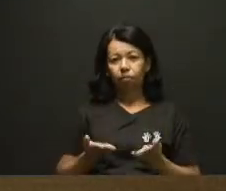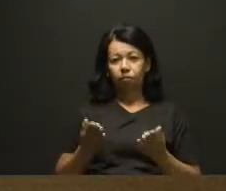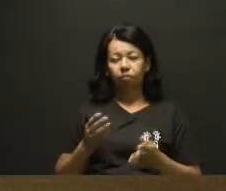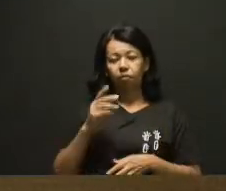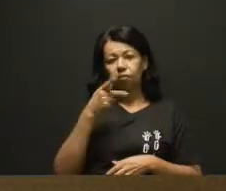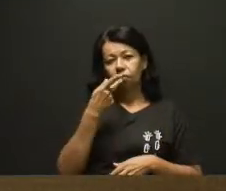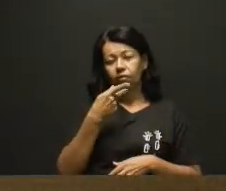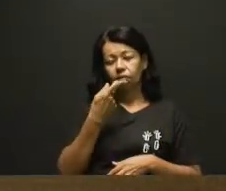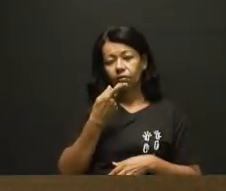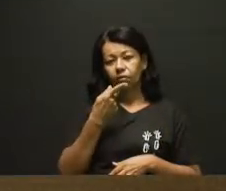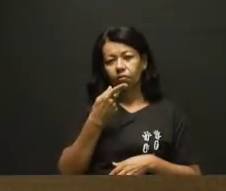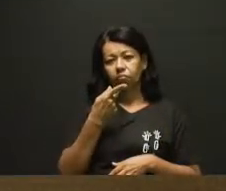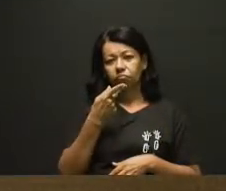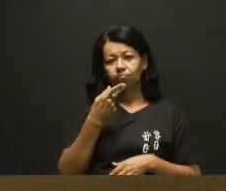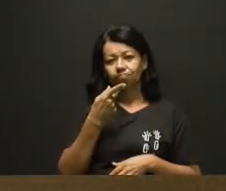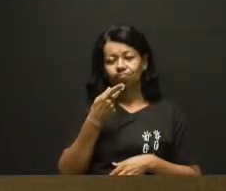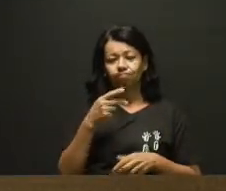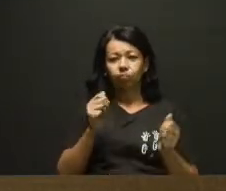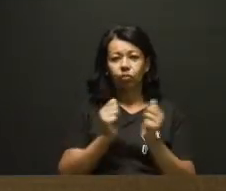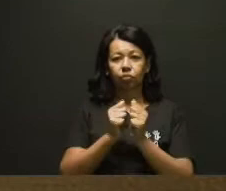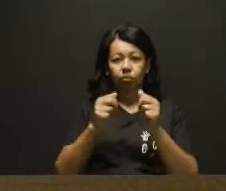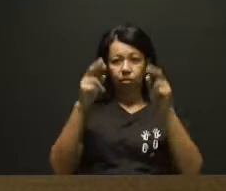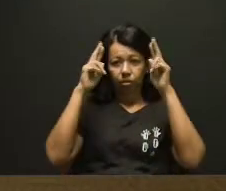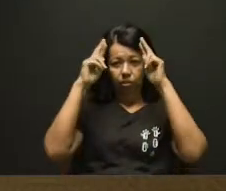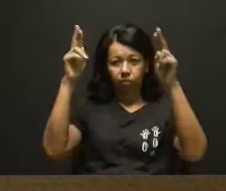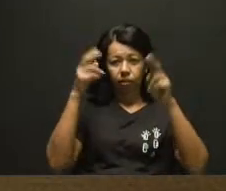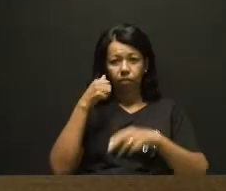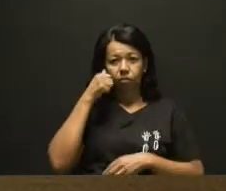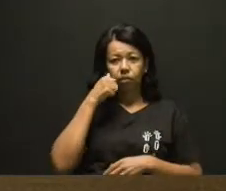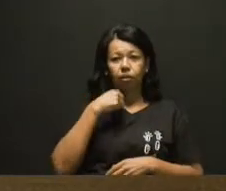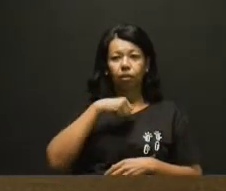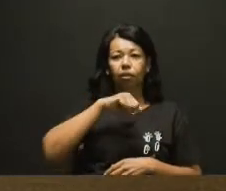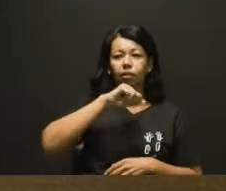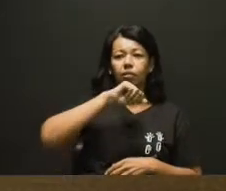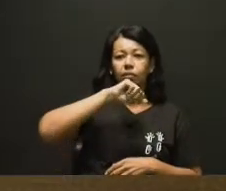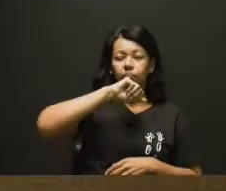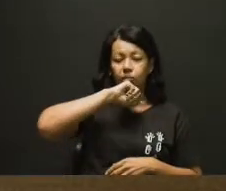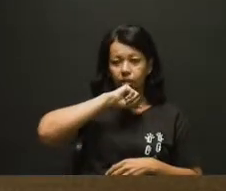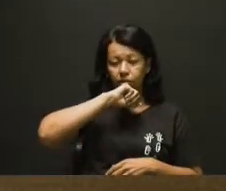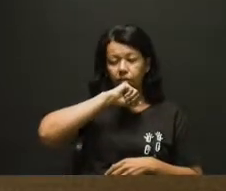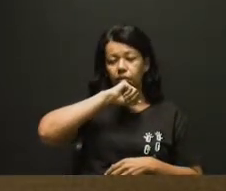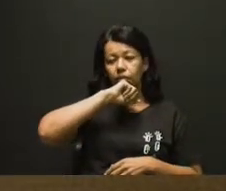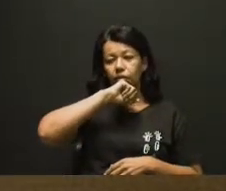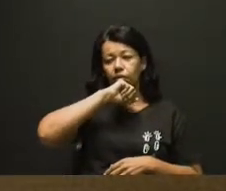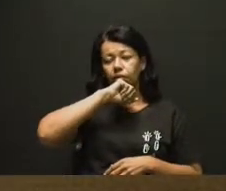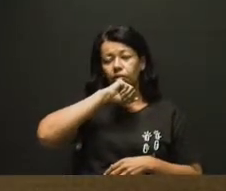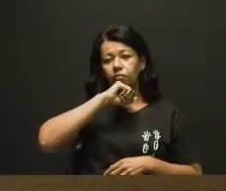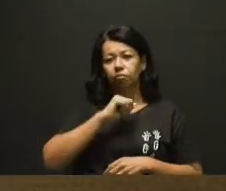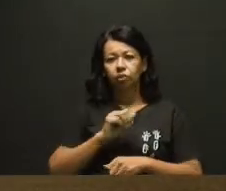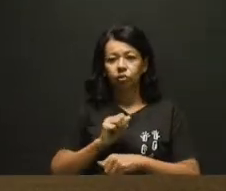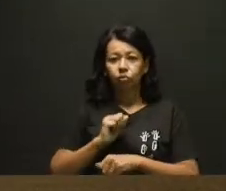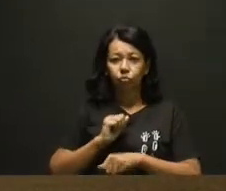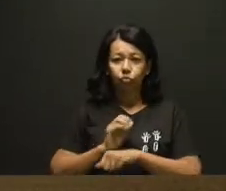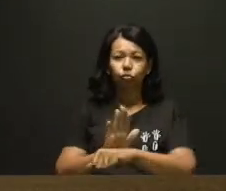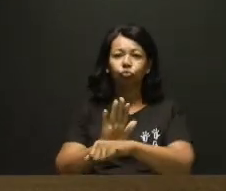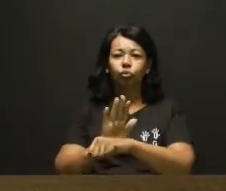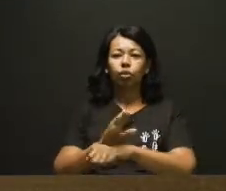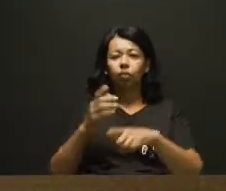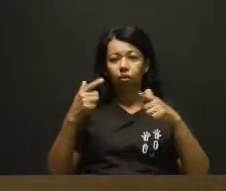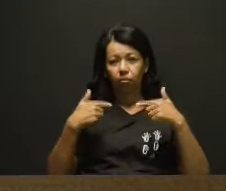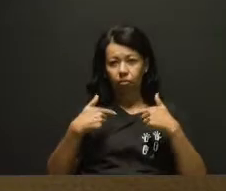te amo tocar um soco contudo respeito às mais publicamente eu eu sou solidário à causa ea sua